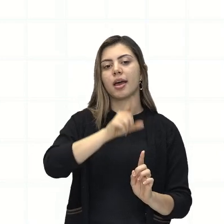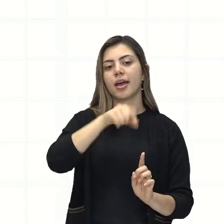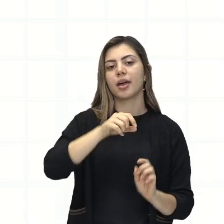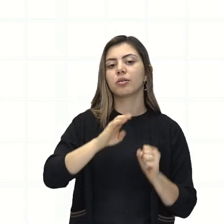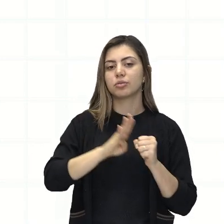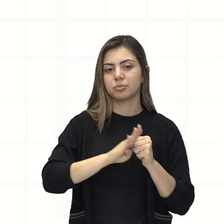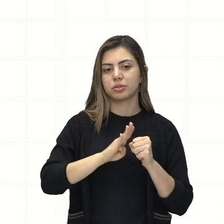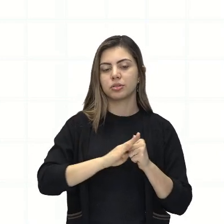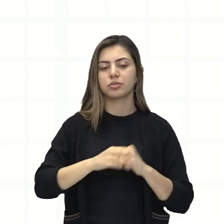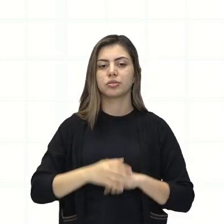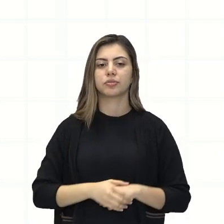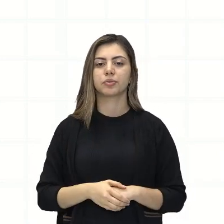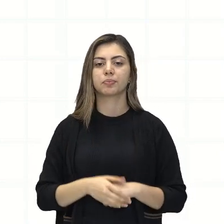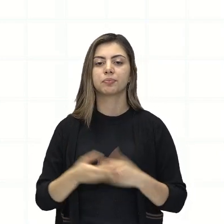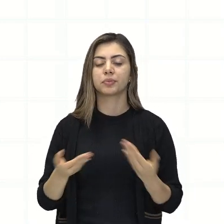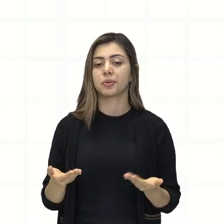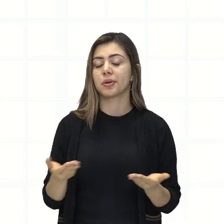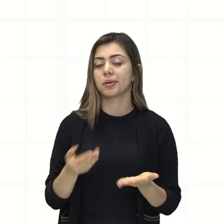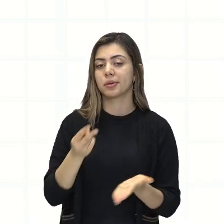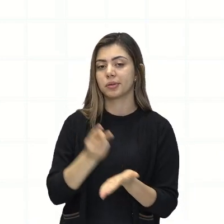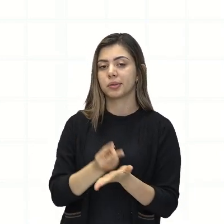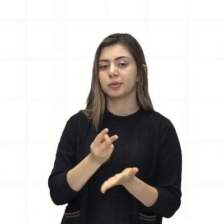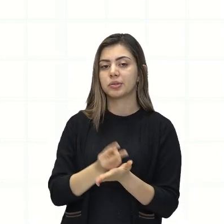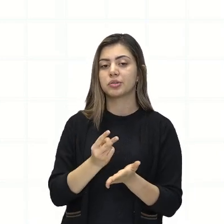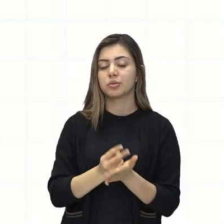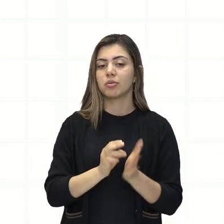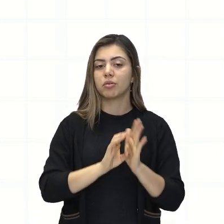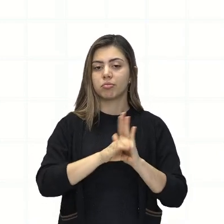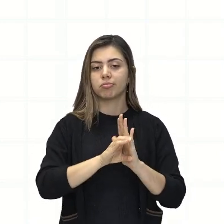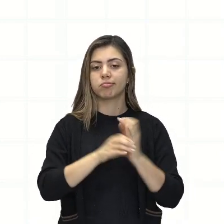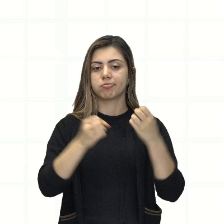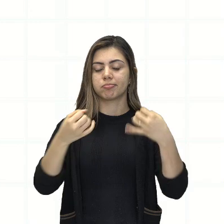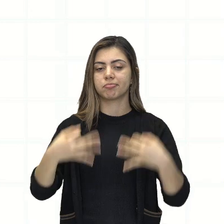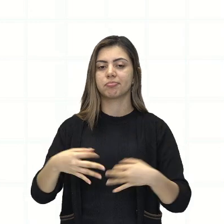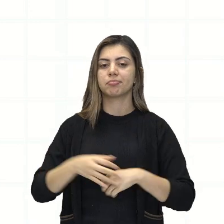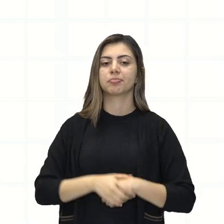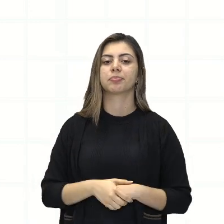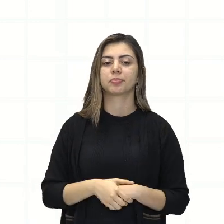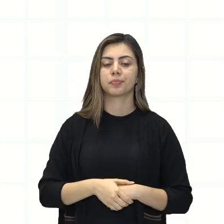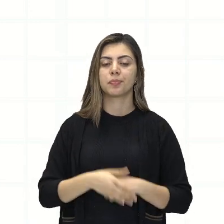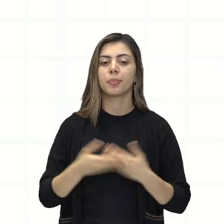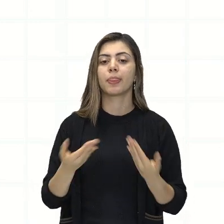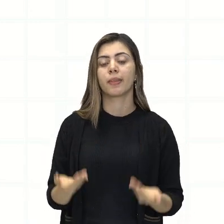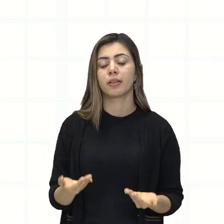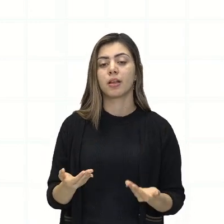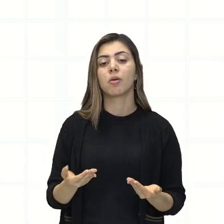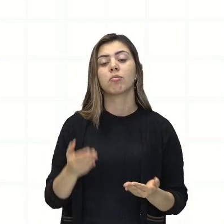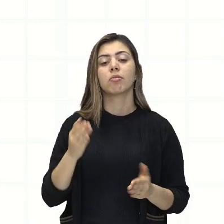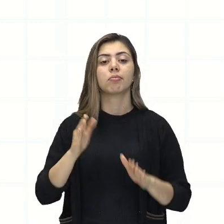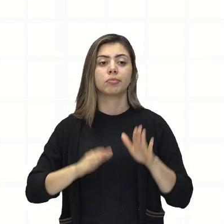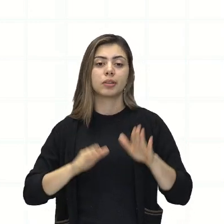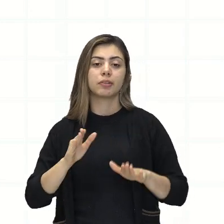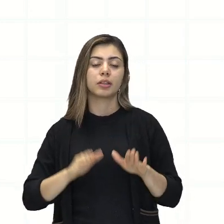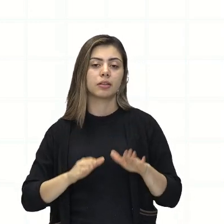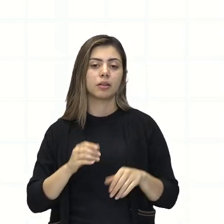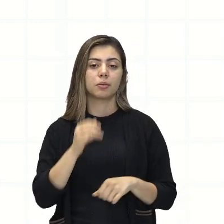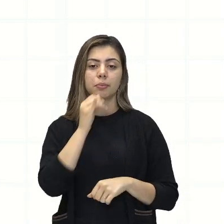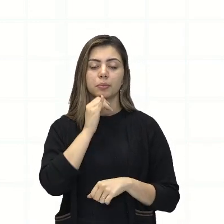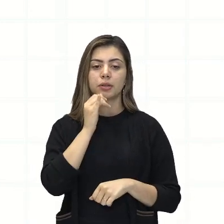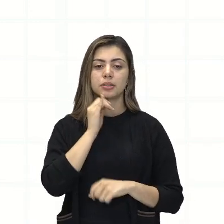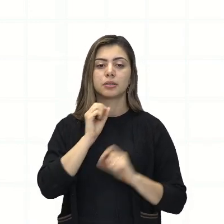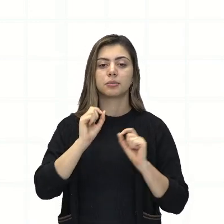substantivo. Vamos continuar com a definição do verbo aí. Dependendo de sua possibilidade